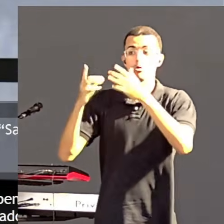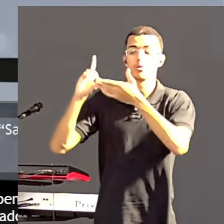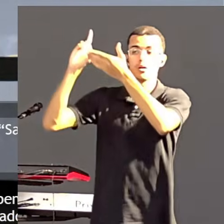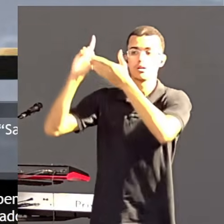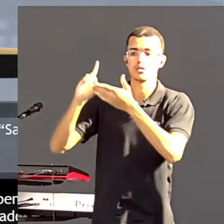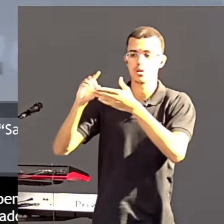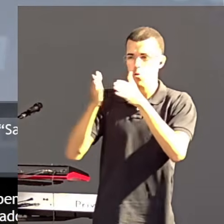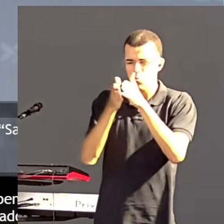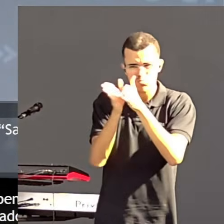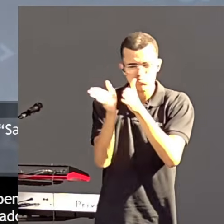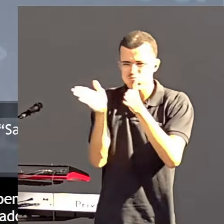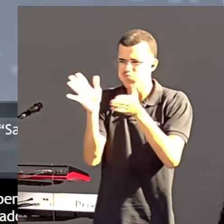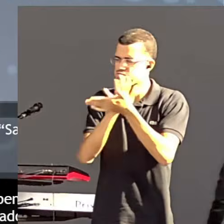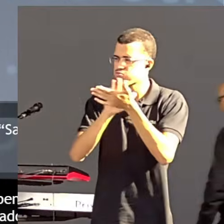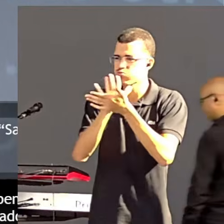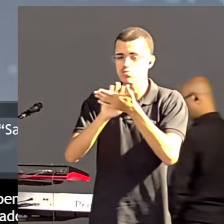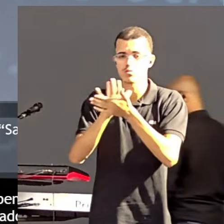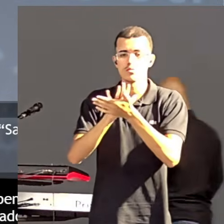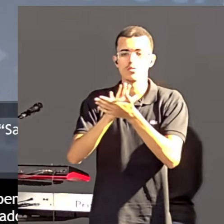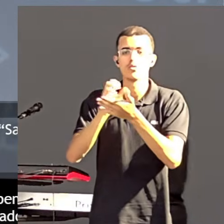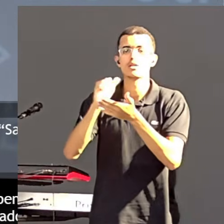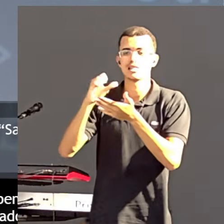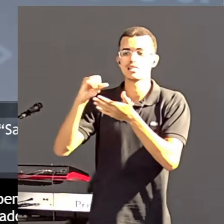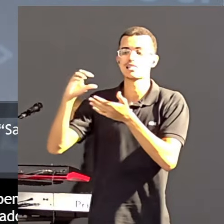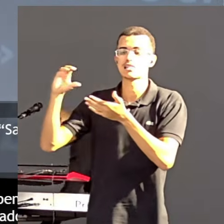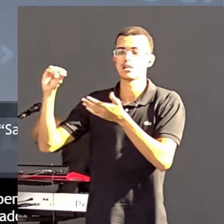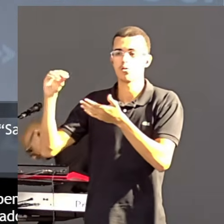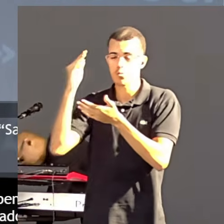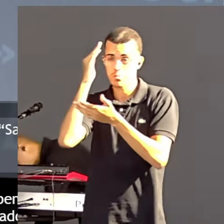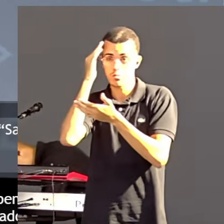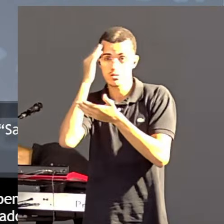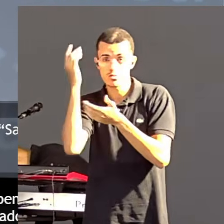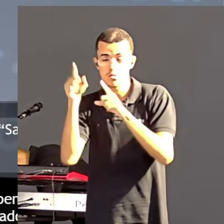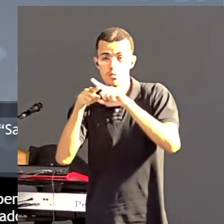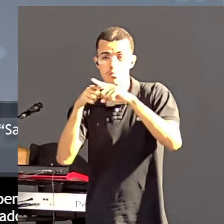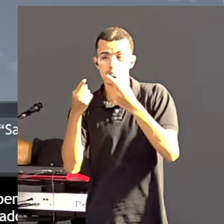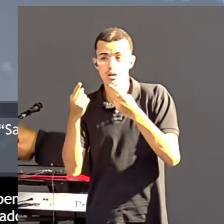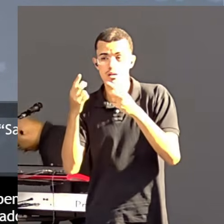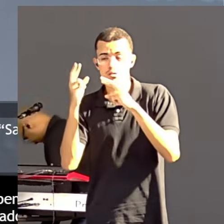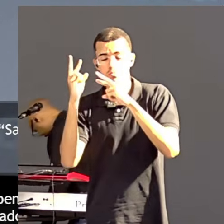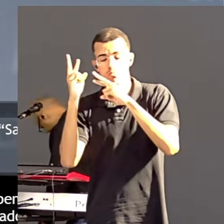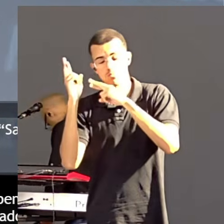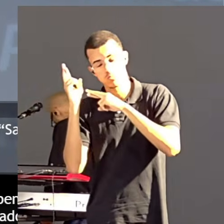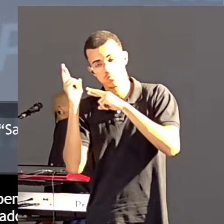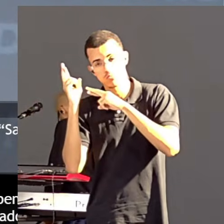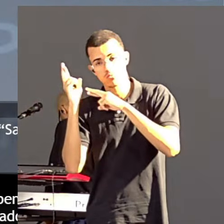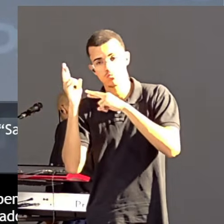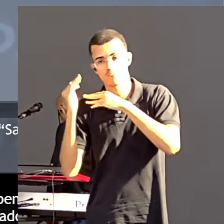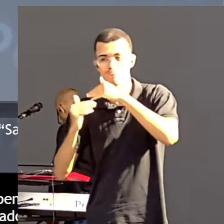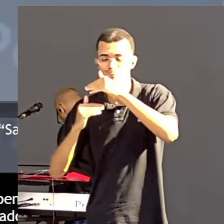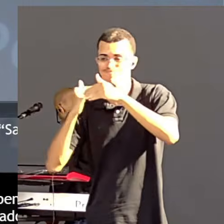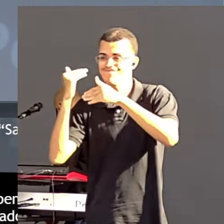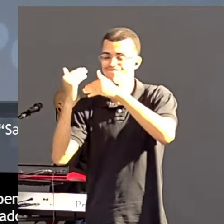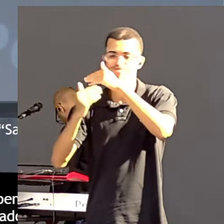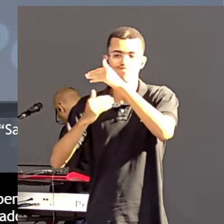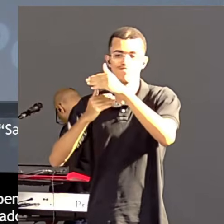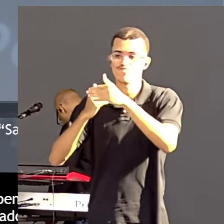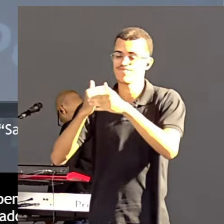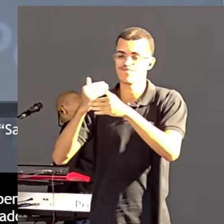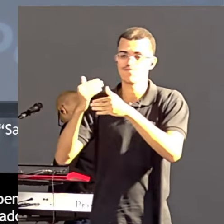me desviei. Foi o que Sansão pensou. Mas ele já vinha dormindo há tempo.